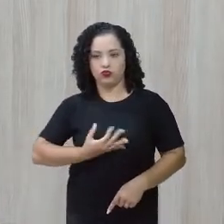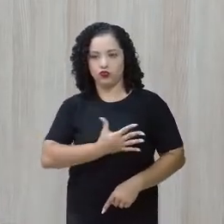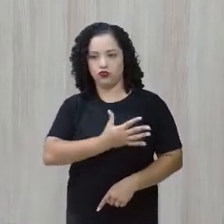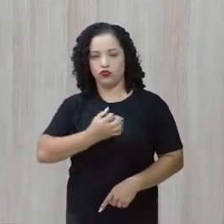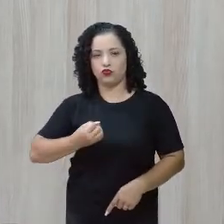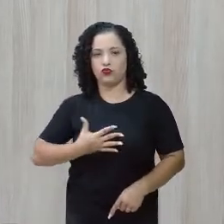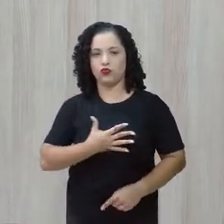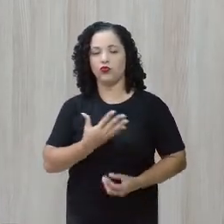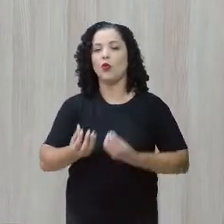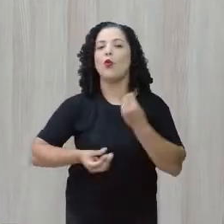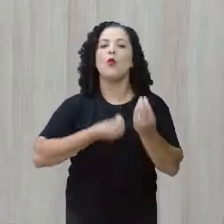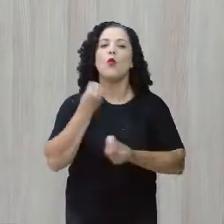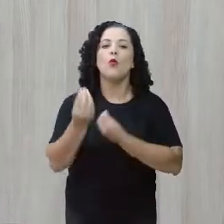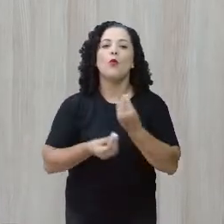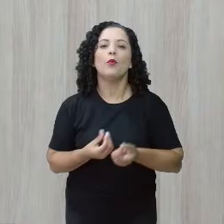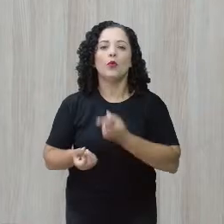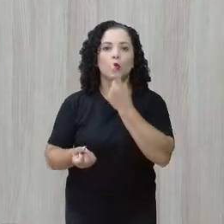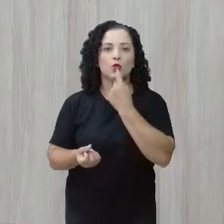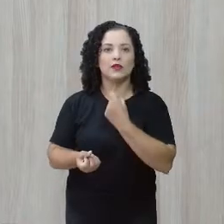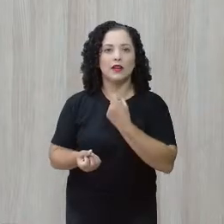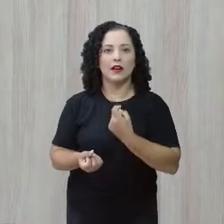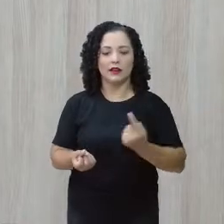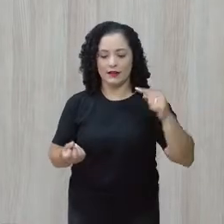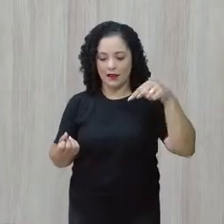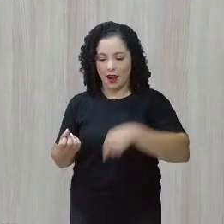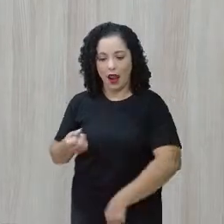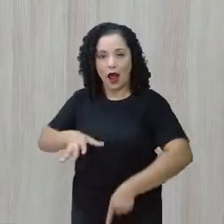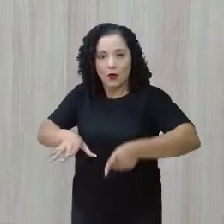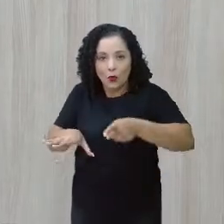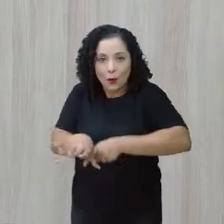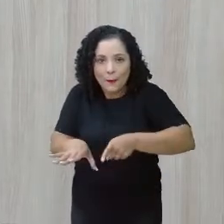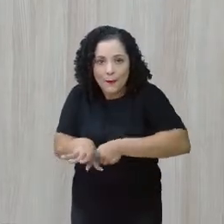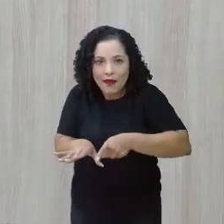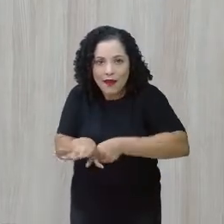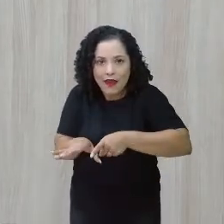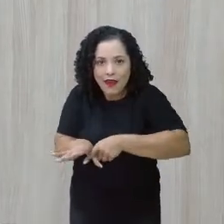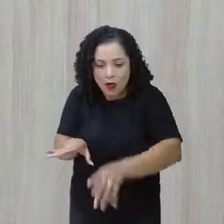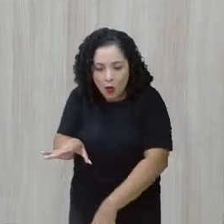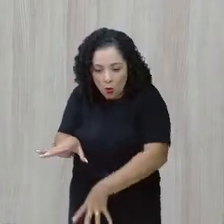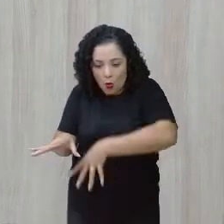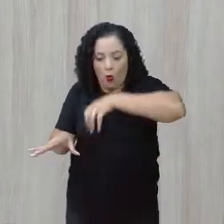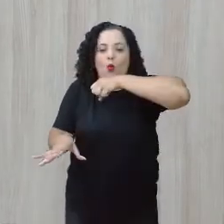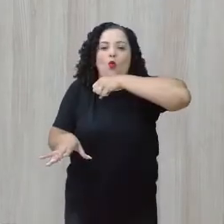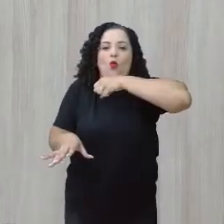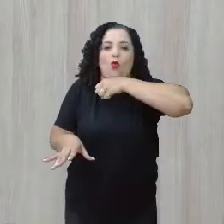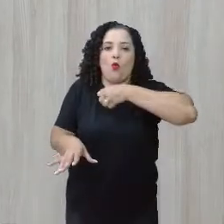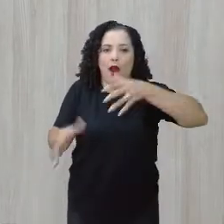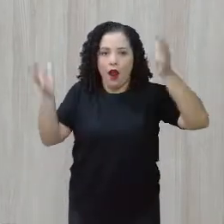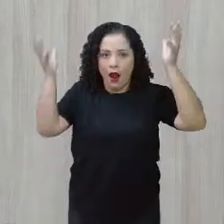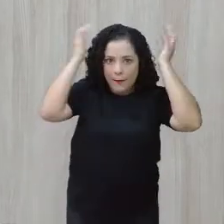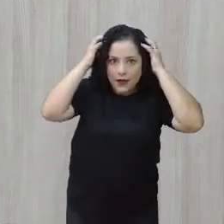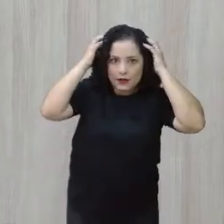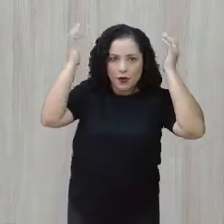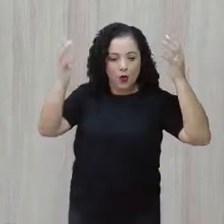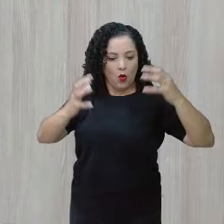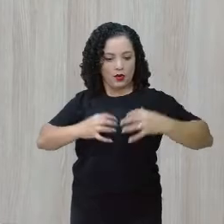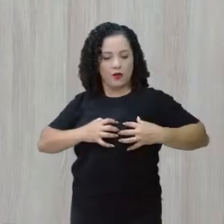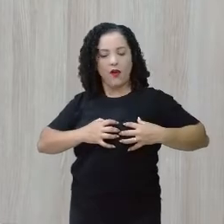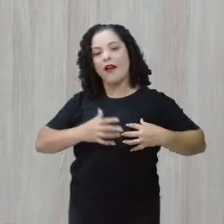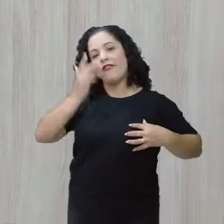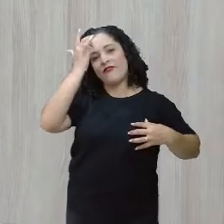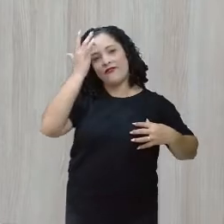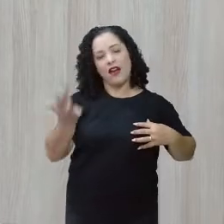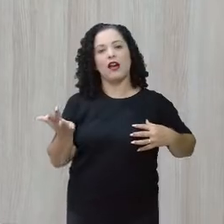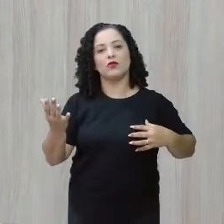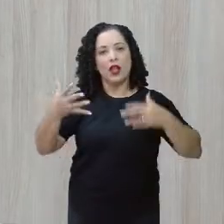é que o sangue vai vir lá do nosso pé em direção ao nosso coração? Da cabeça para o coração, está fácil ele descer, não é